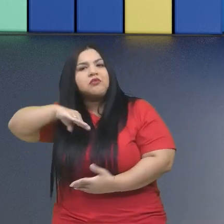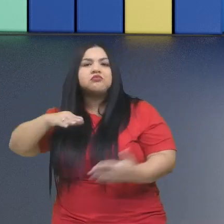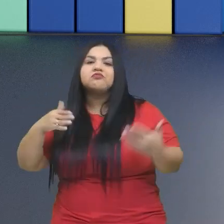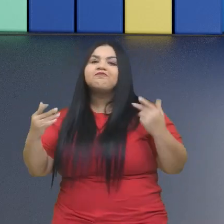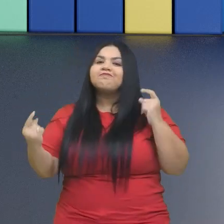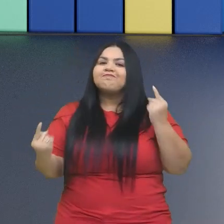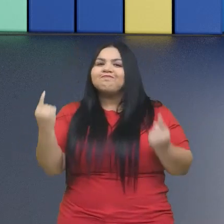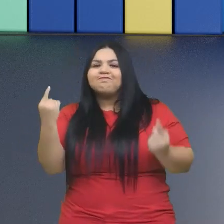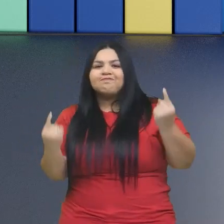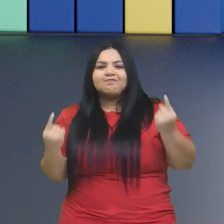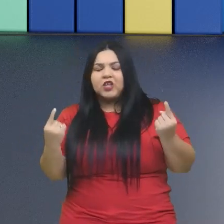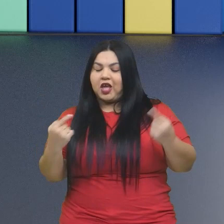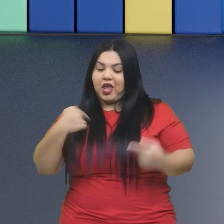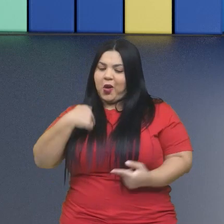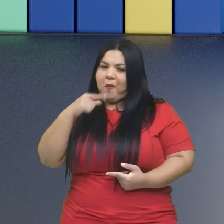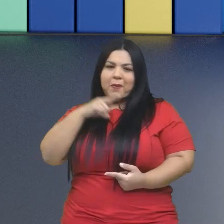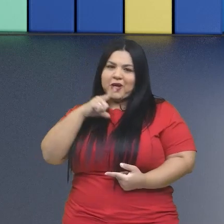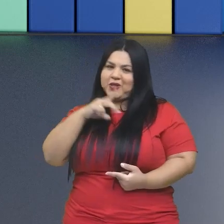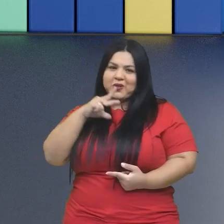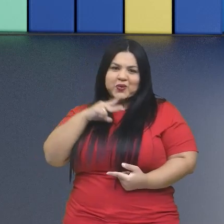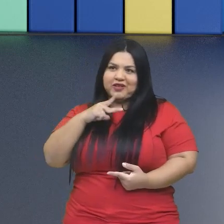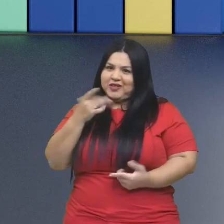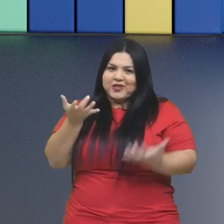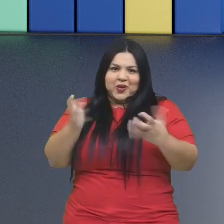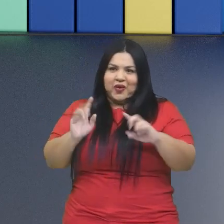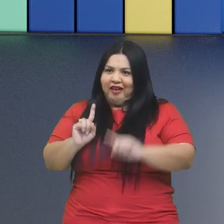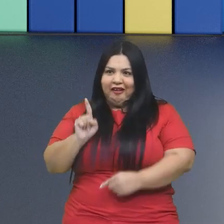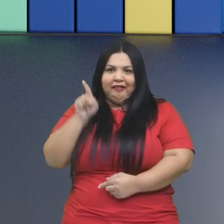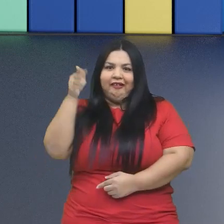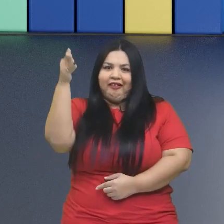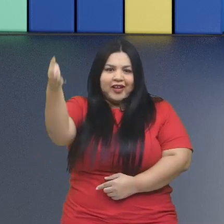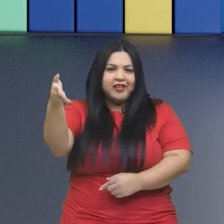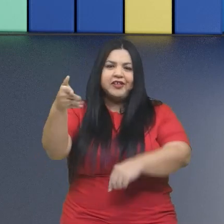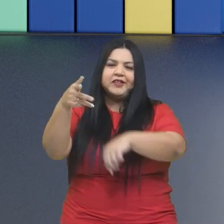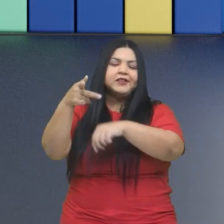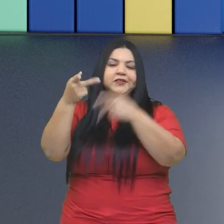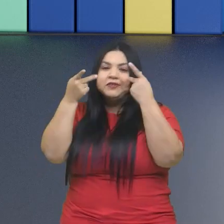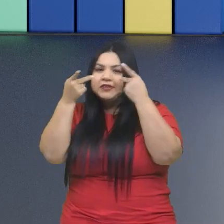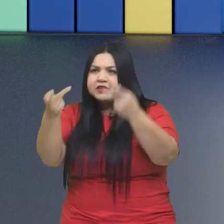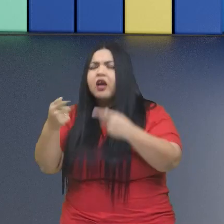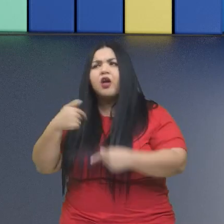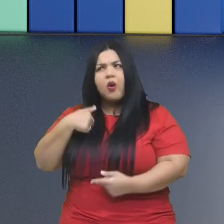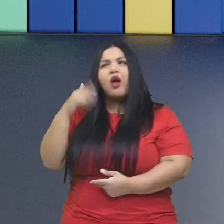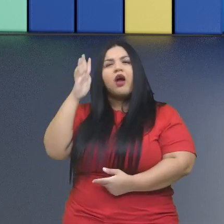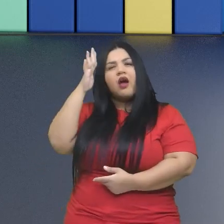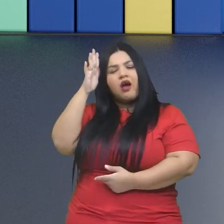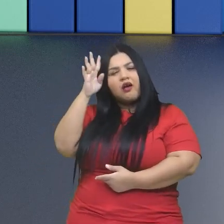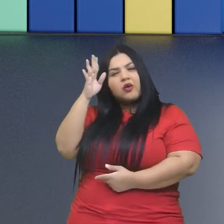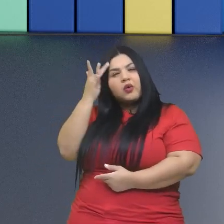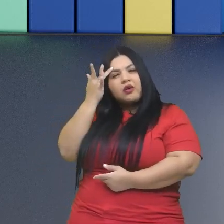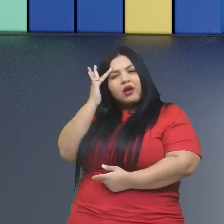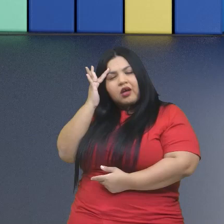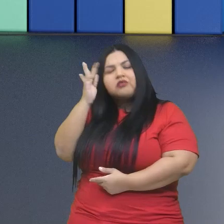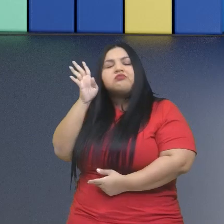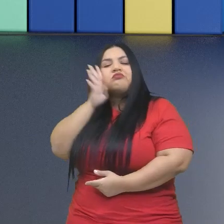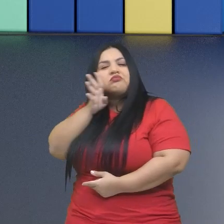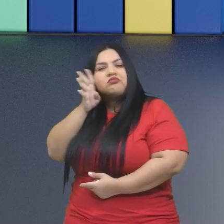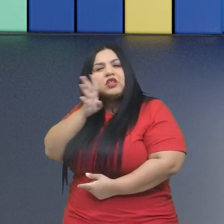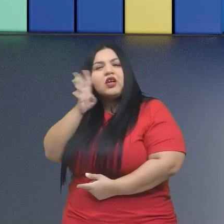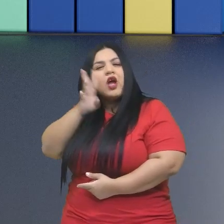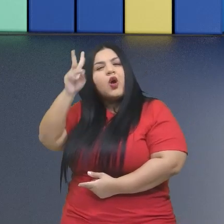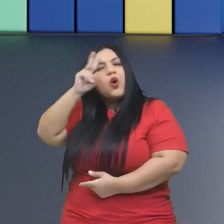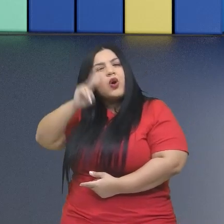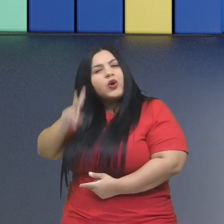particularmente, não vou atrás para procurar saber não, né? Acho fascinante a história do Egito. Claro que se você pesquisar,